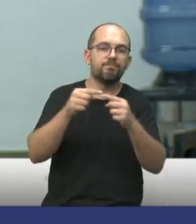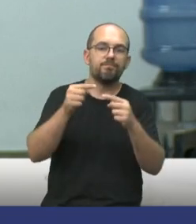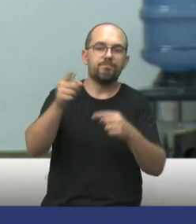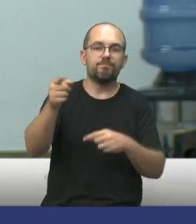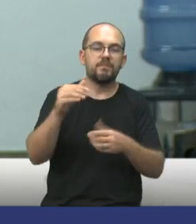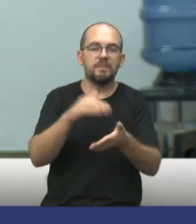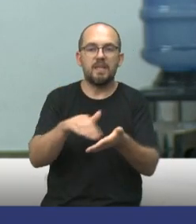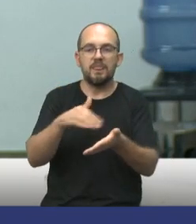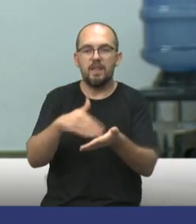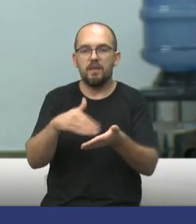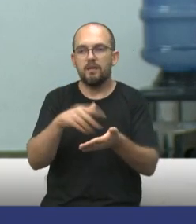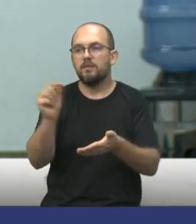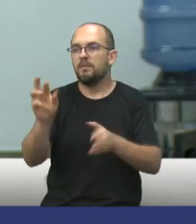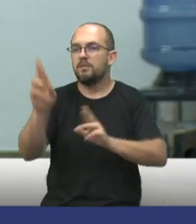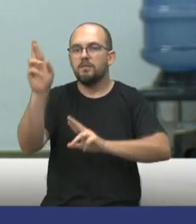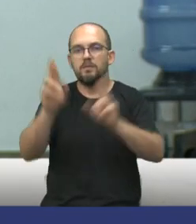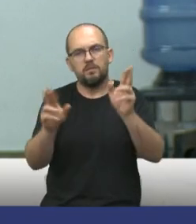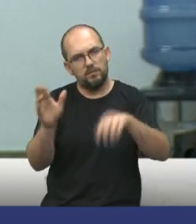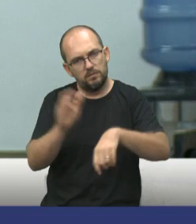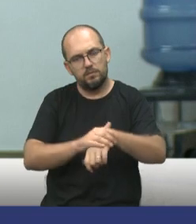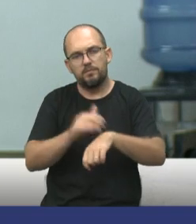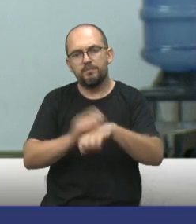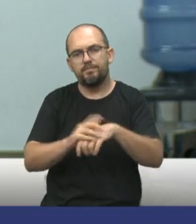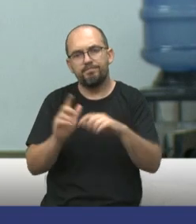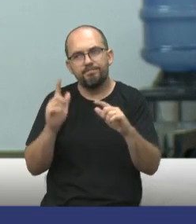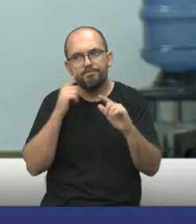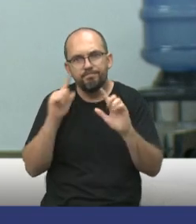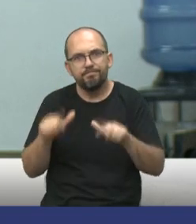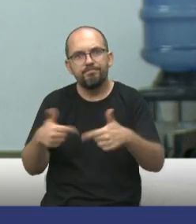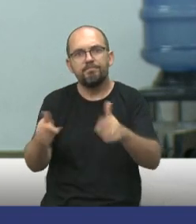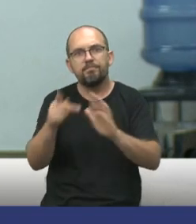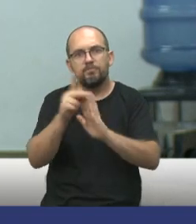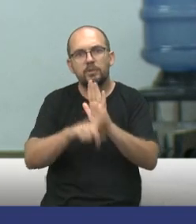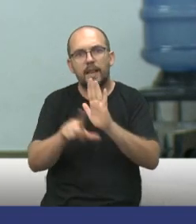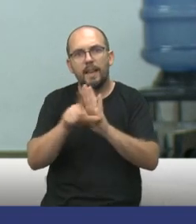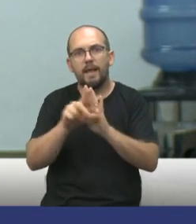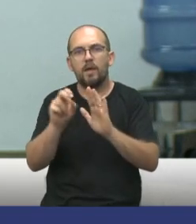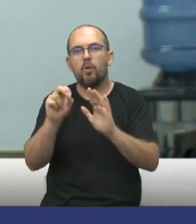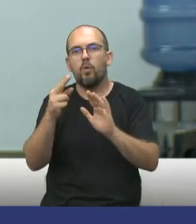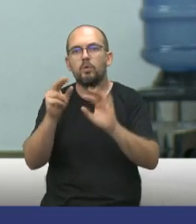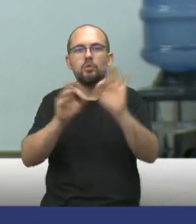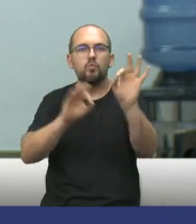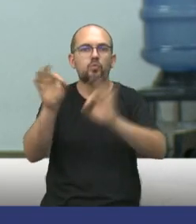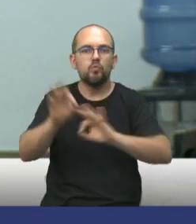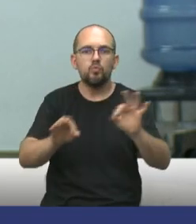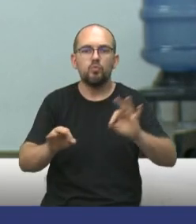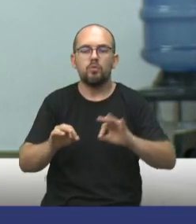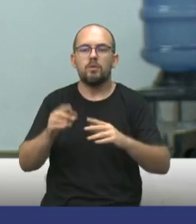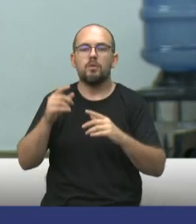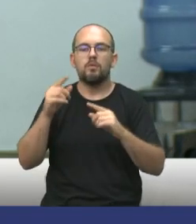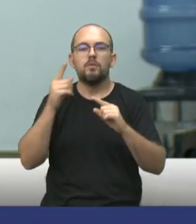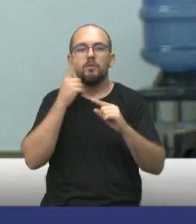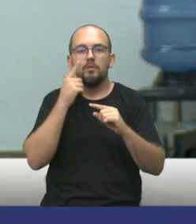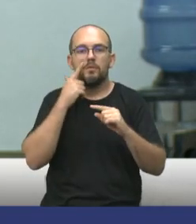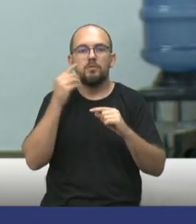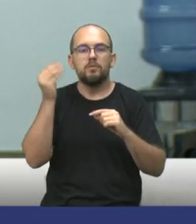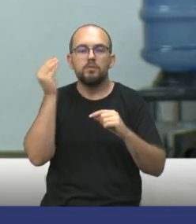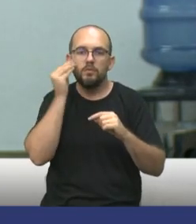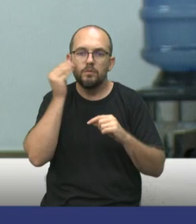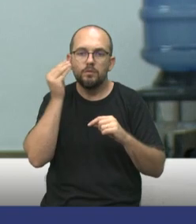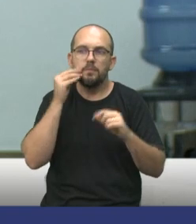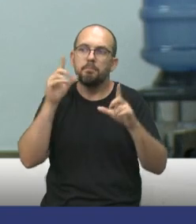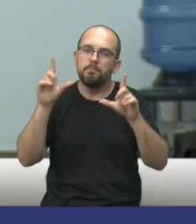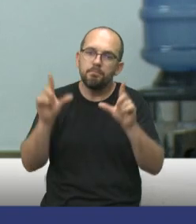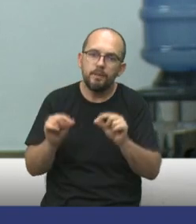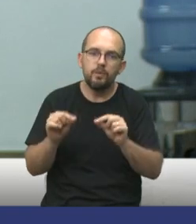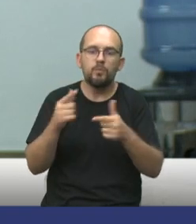secretarias correspondentes, mexessem em algum projeto de lei, alguma estrutura, infraestrutura, para que venha minimizar